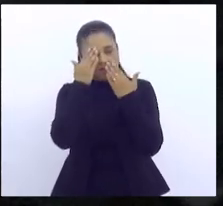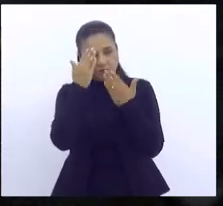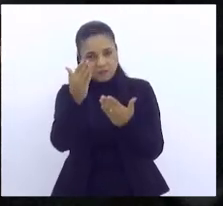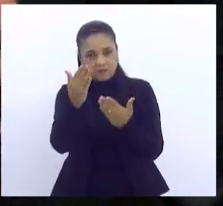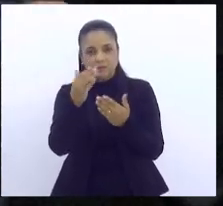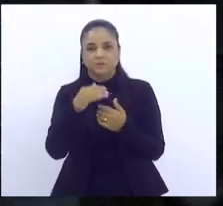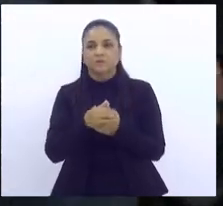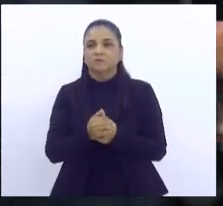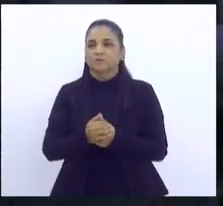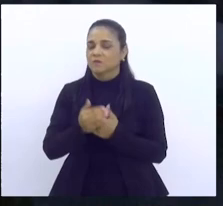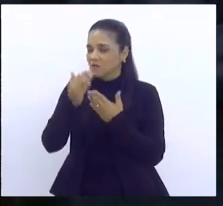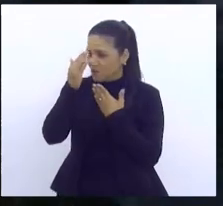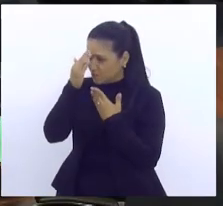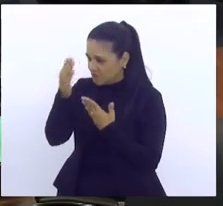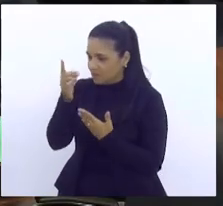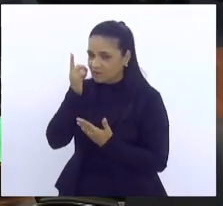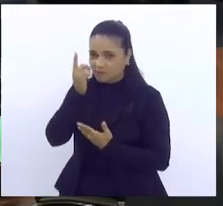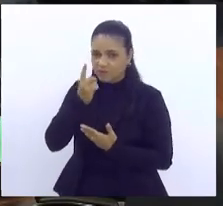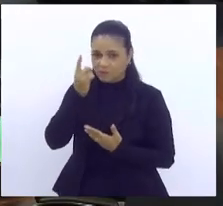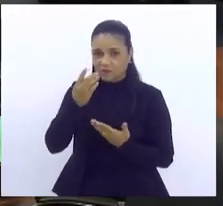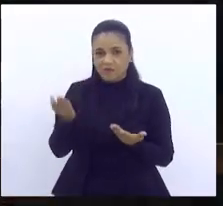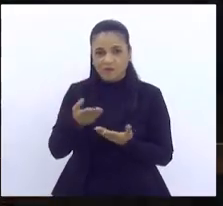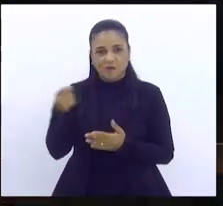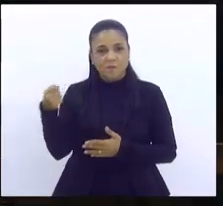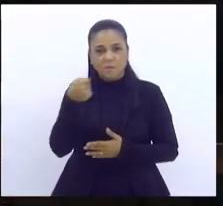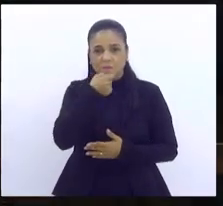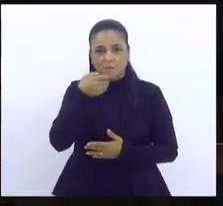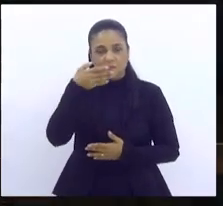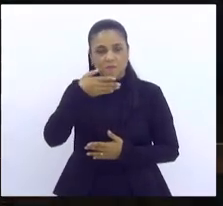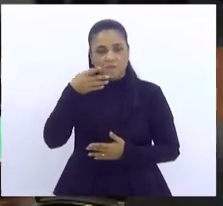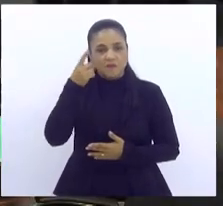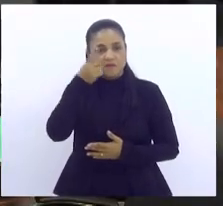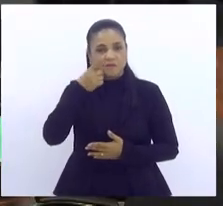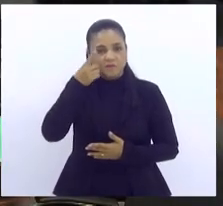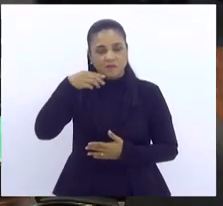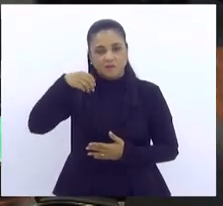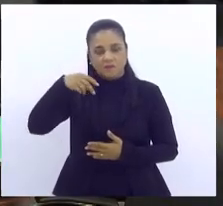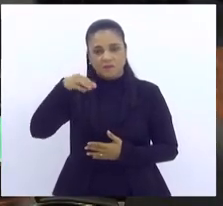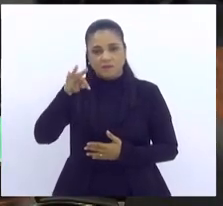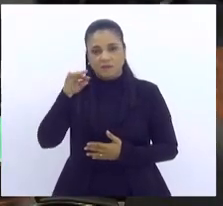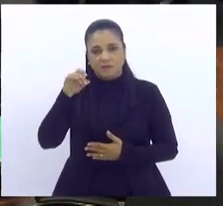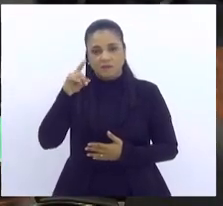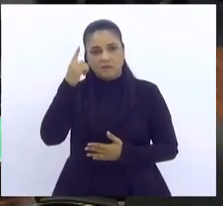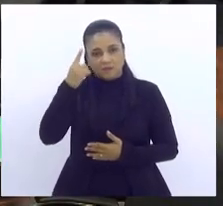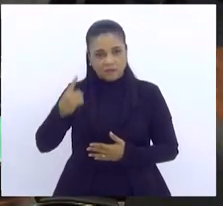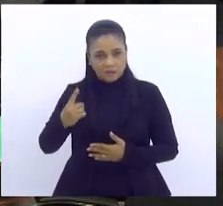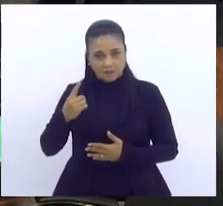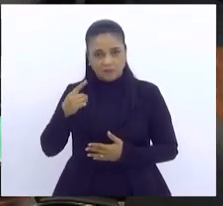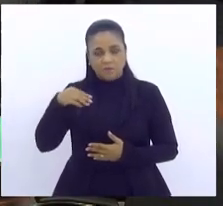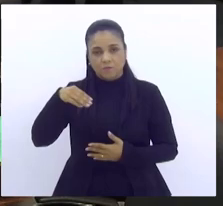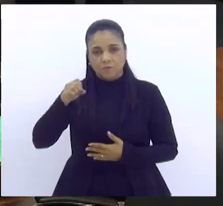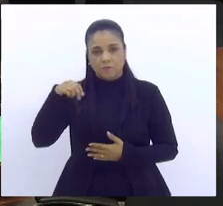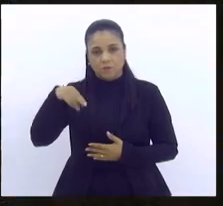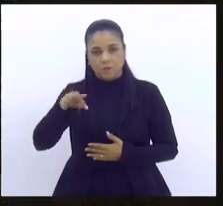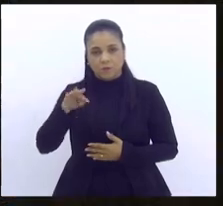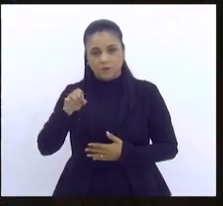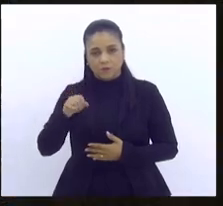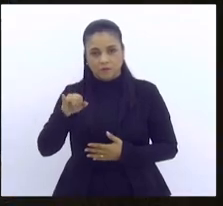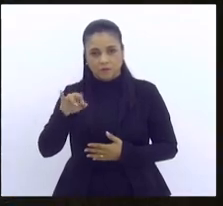Vossa Excelência. Com a palavra, a deputada Dani Monteiro. Senhor presidente, quero, antes de mais nada,